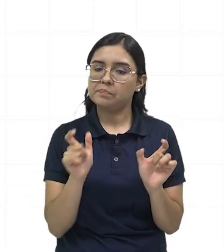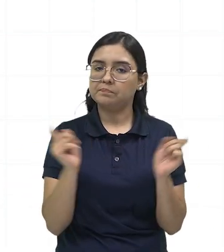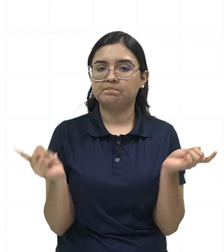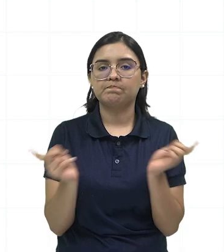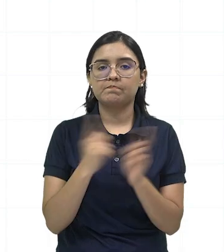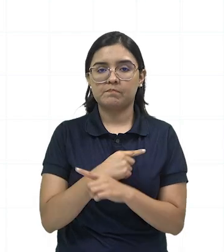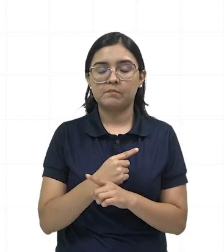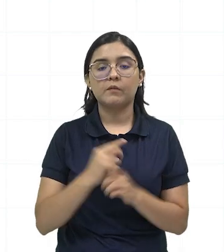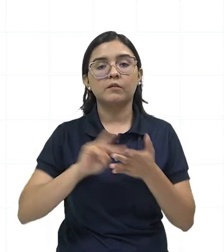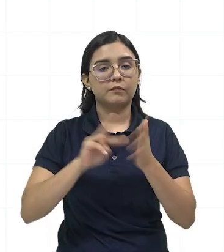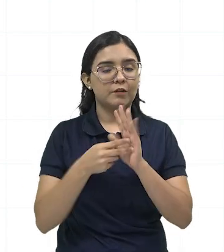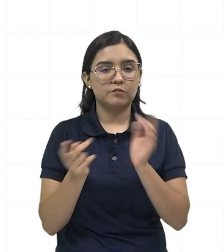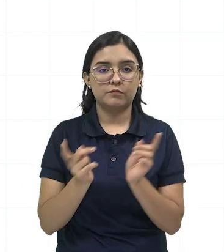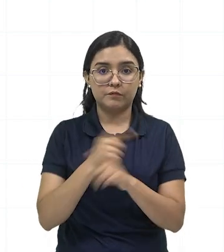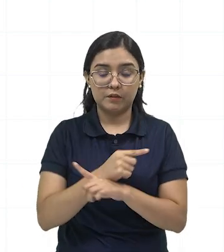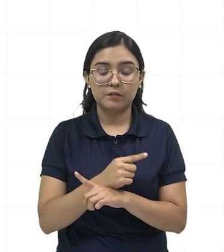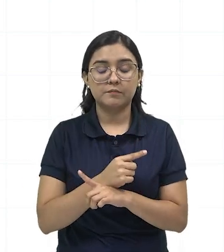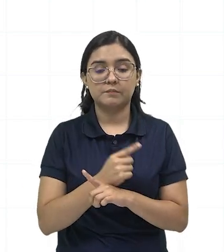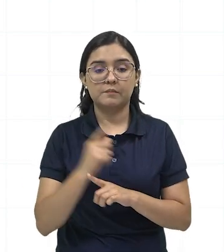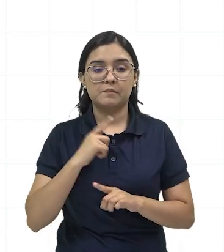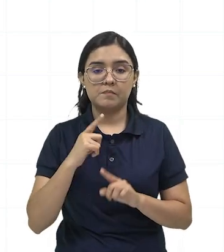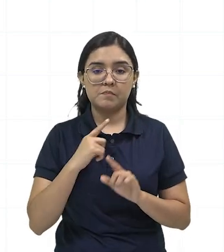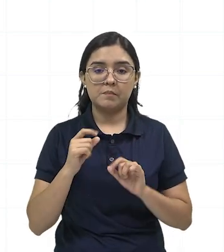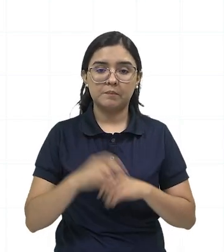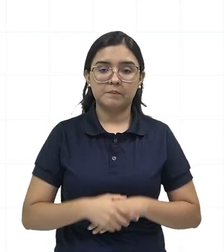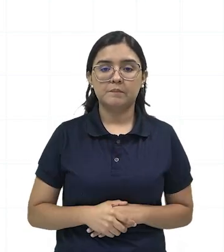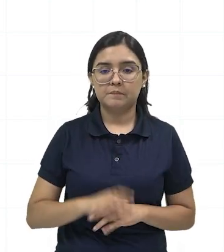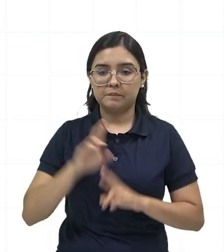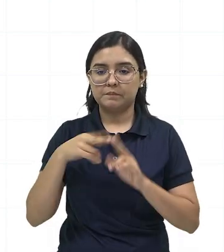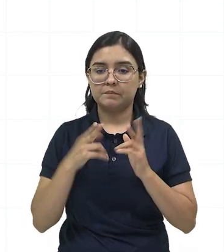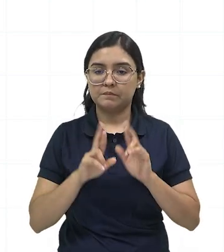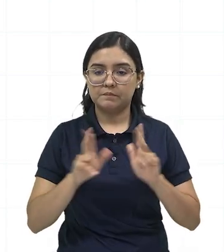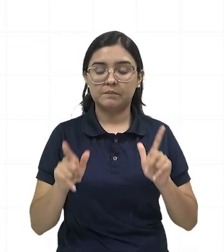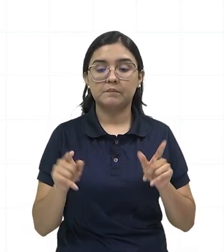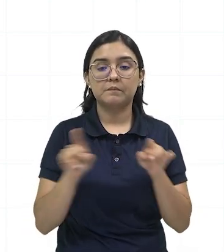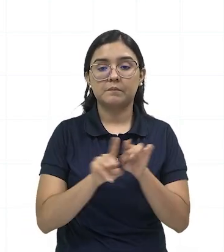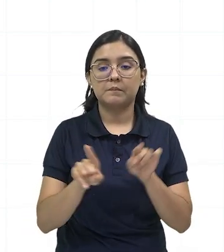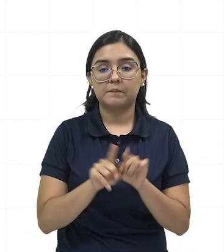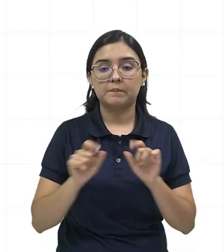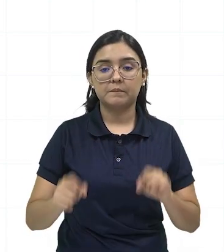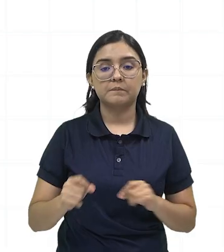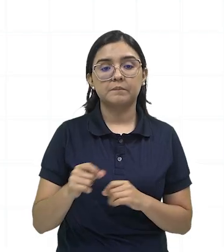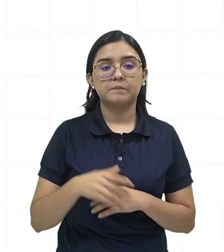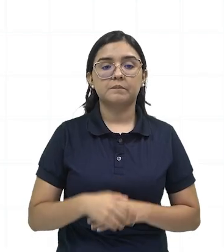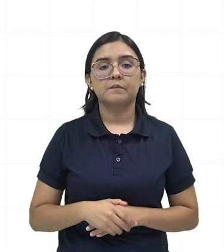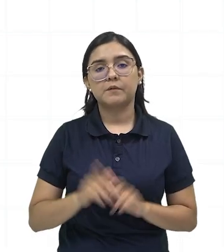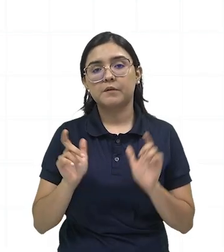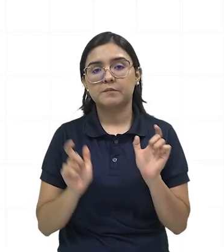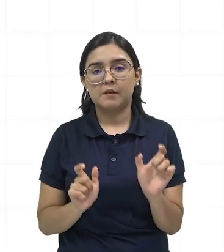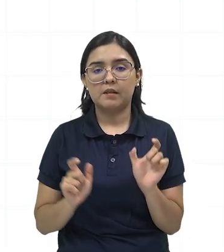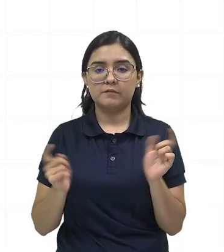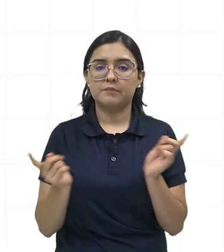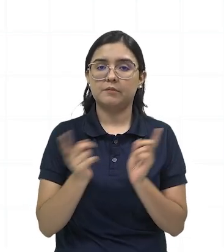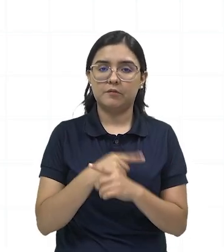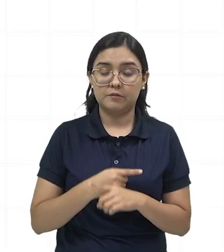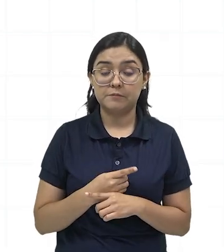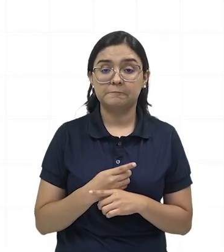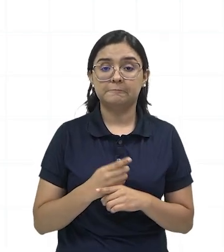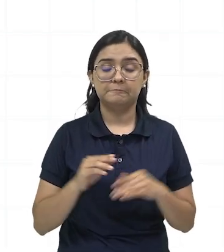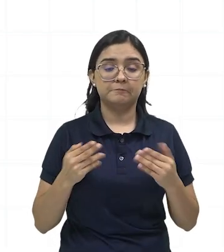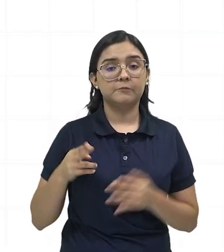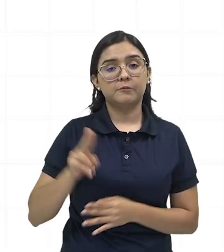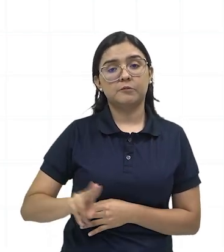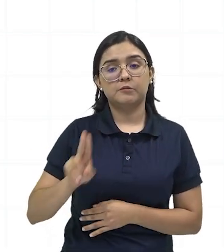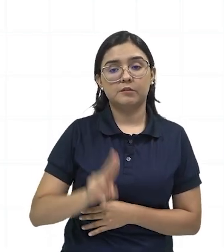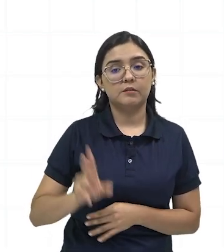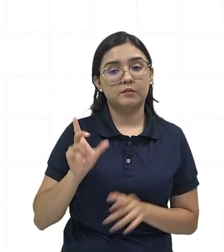sentidos opostos e que possuem referentes diferentes. Então, aqui são as palavras opostas, né? Muito